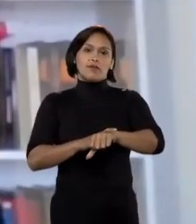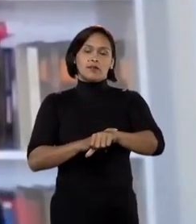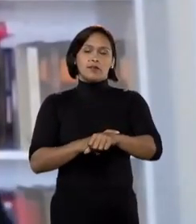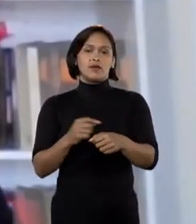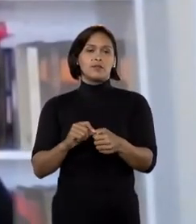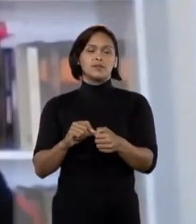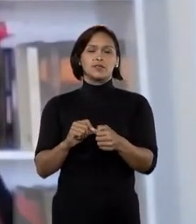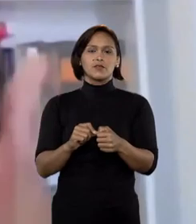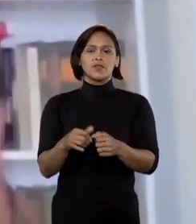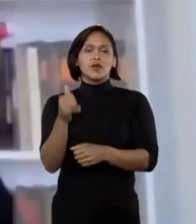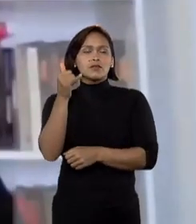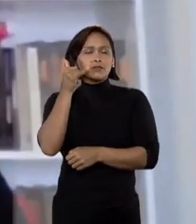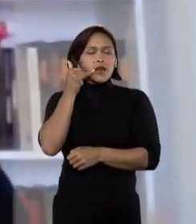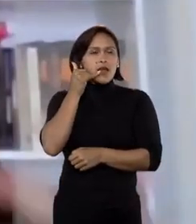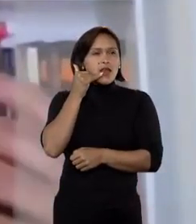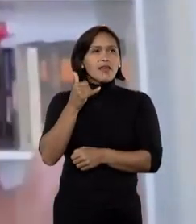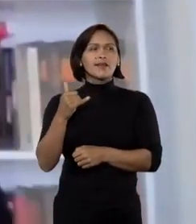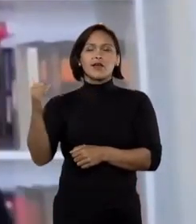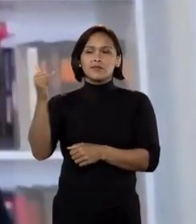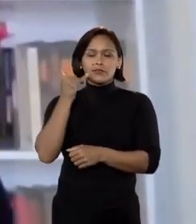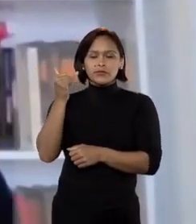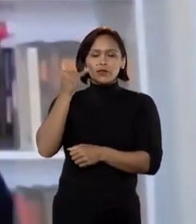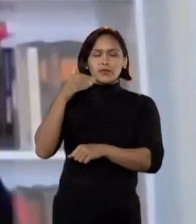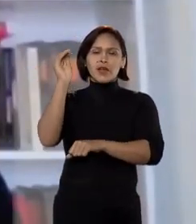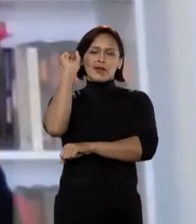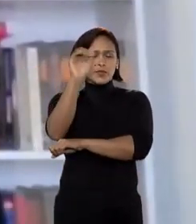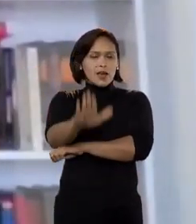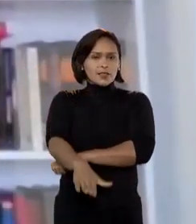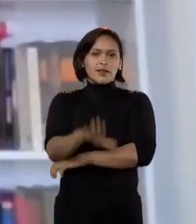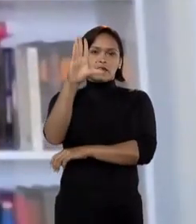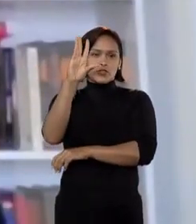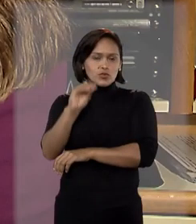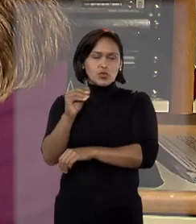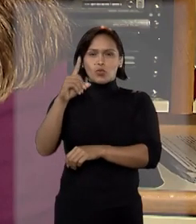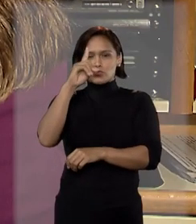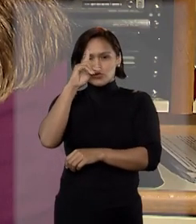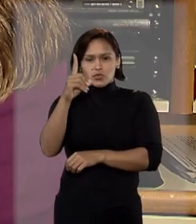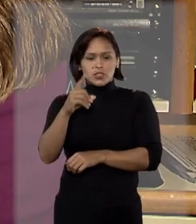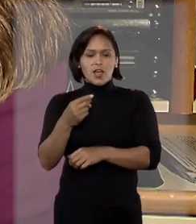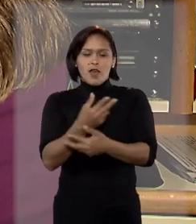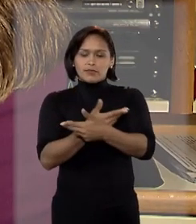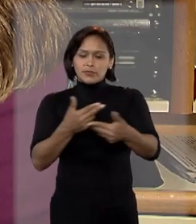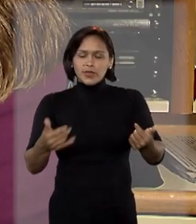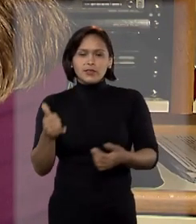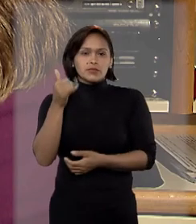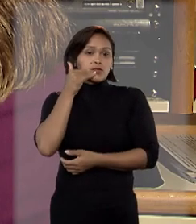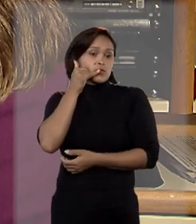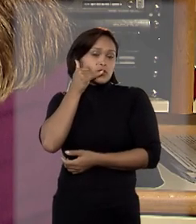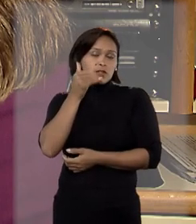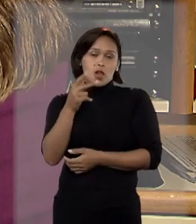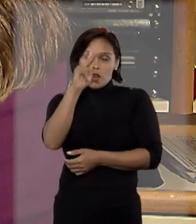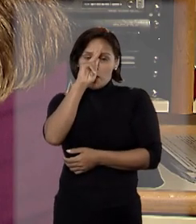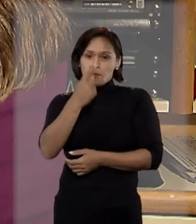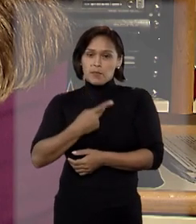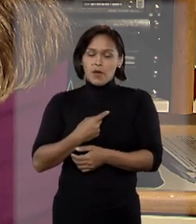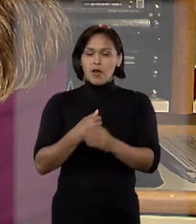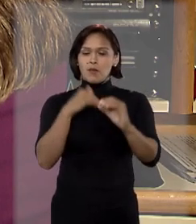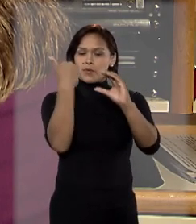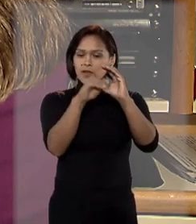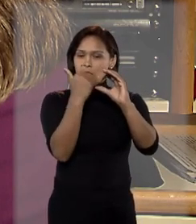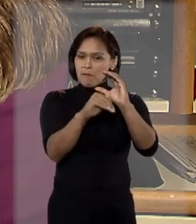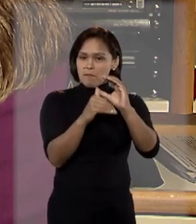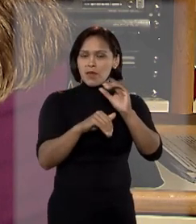fazer, ligações que recebiam à tarde, à noite, muitas vezes no celular pessoal,